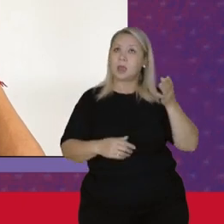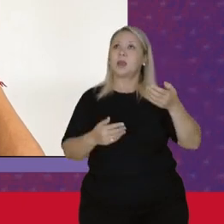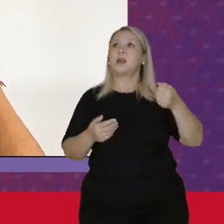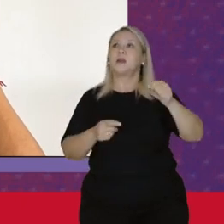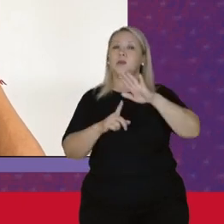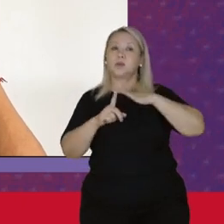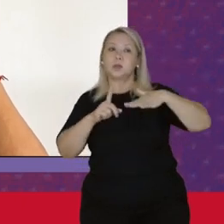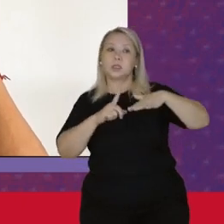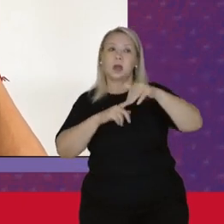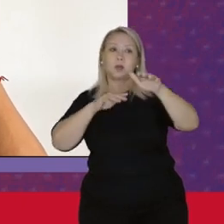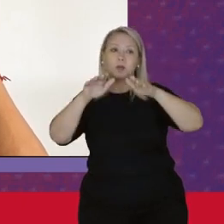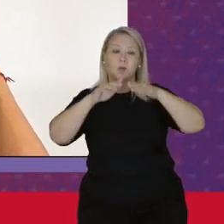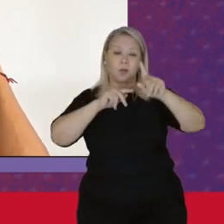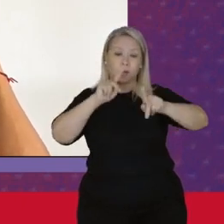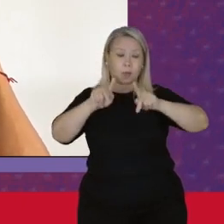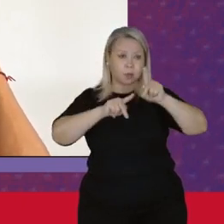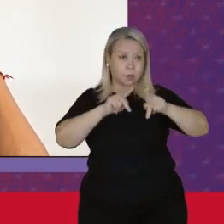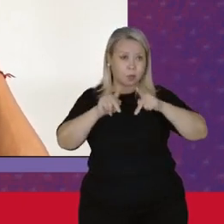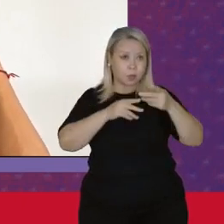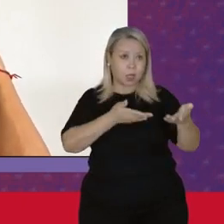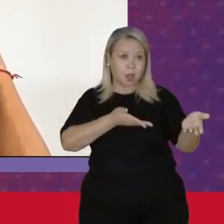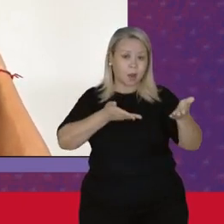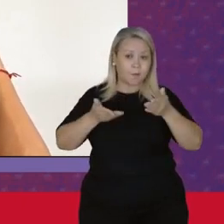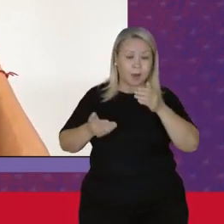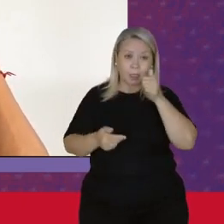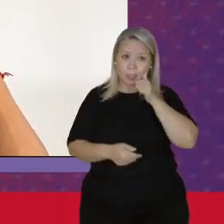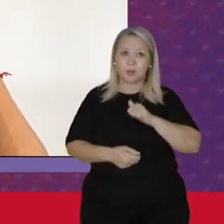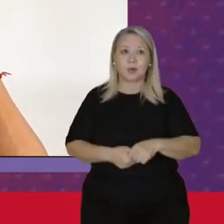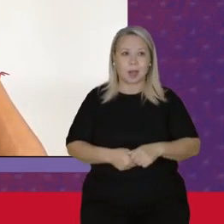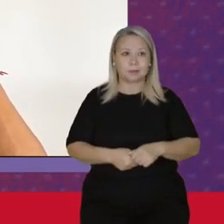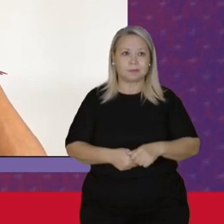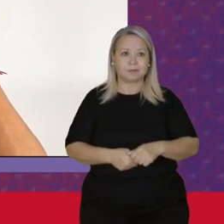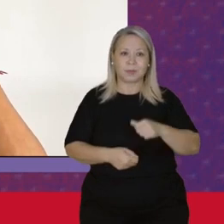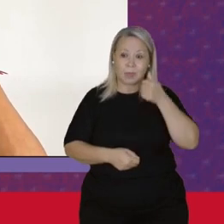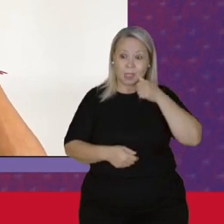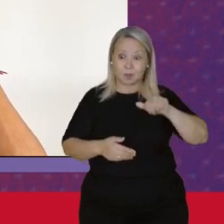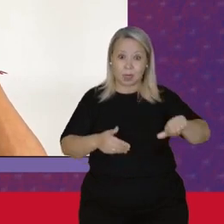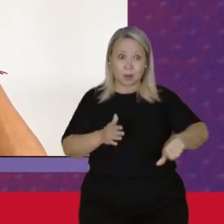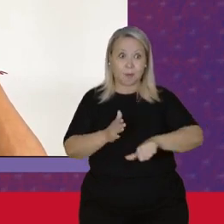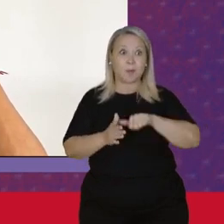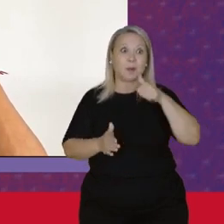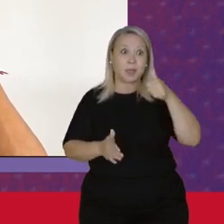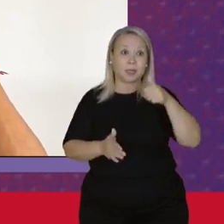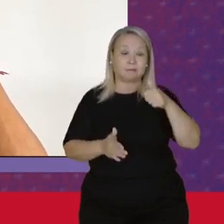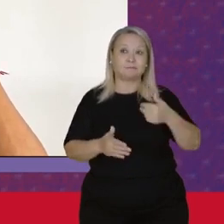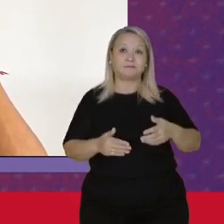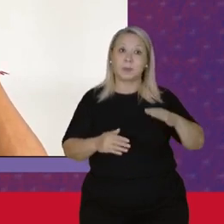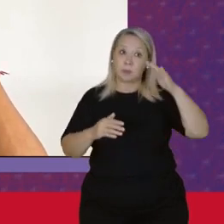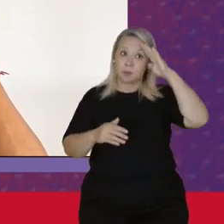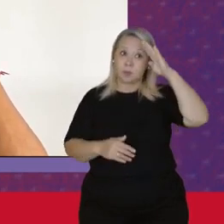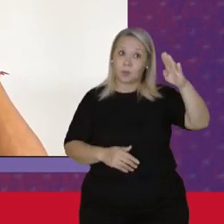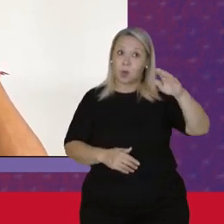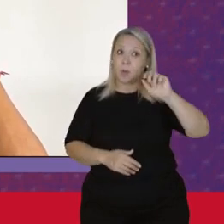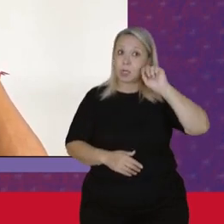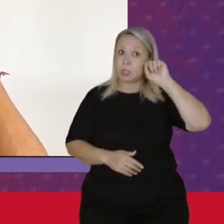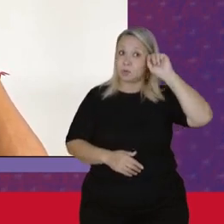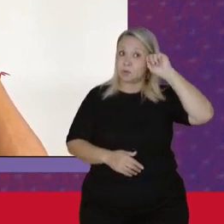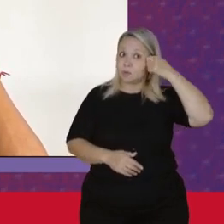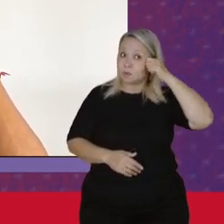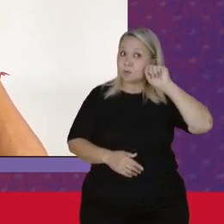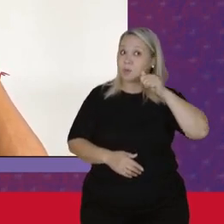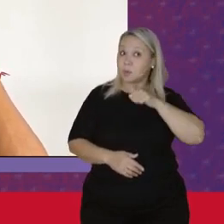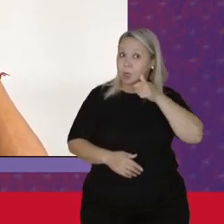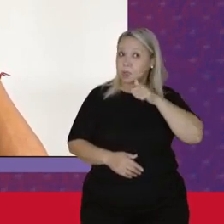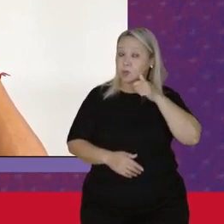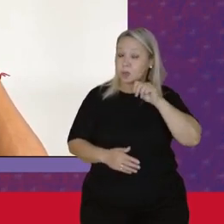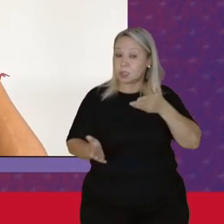né, dos movimentos populares, vem das mulheres, vem sobretudo das mulheres negras, né? Eu acho que é com elas que a